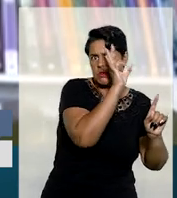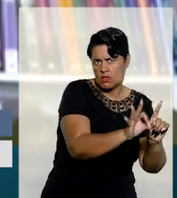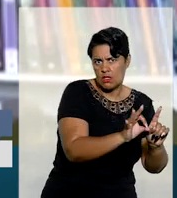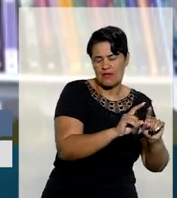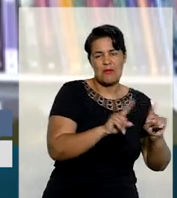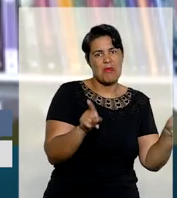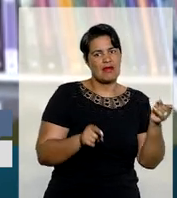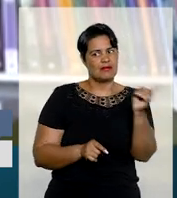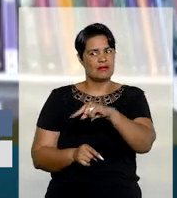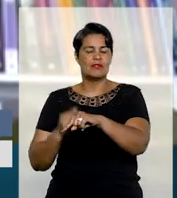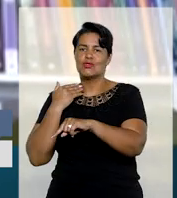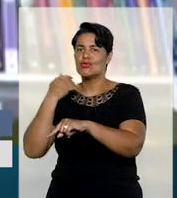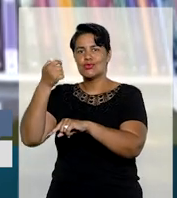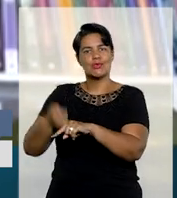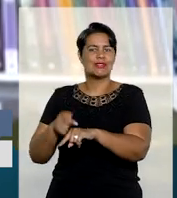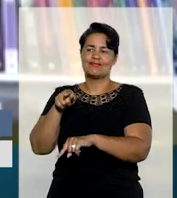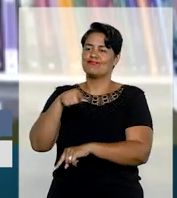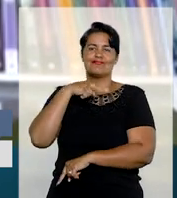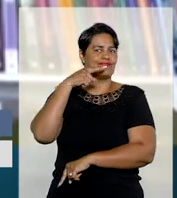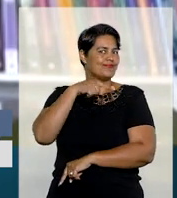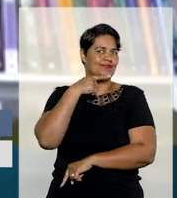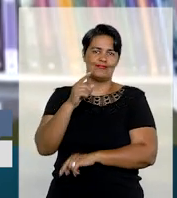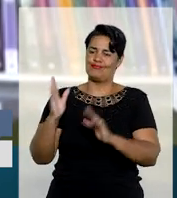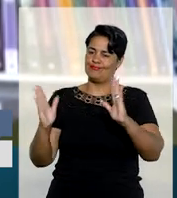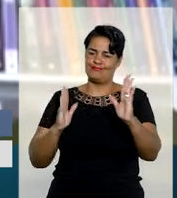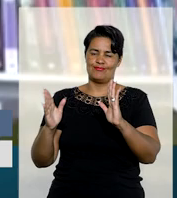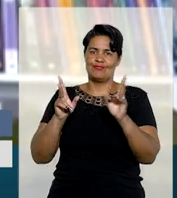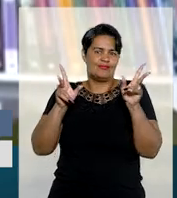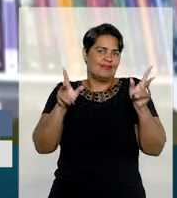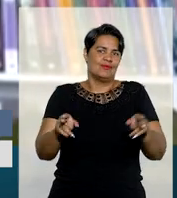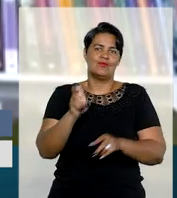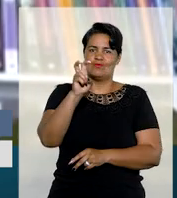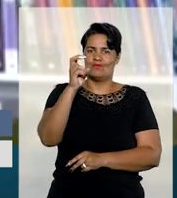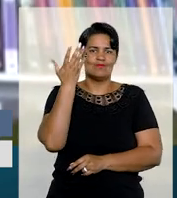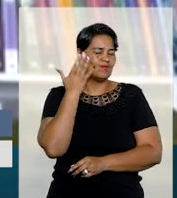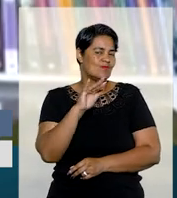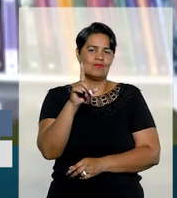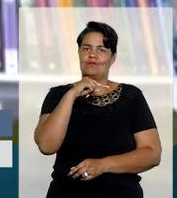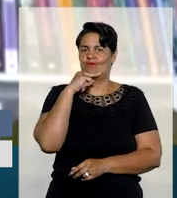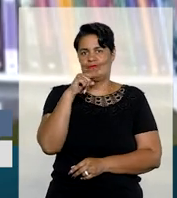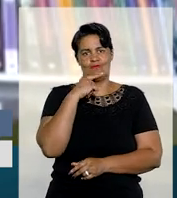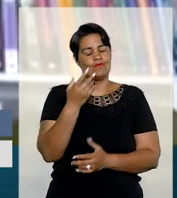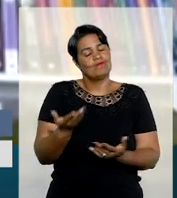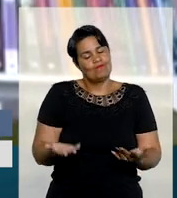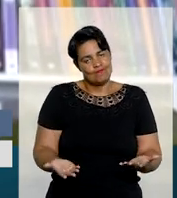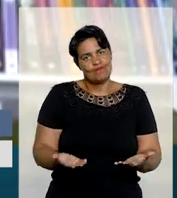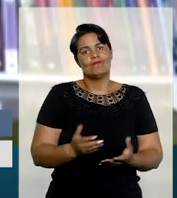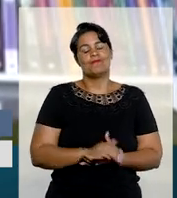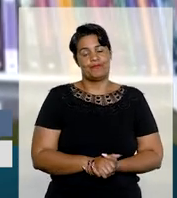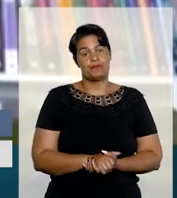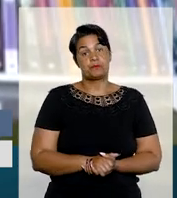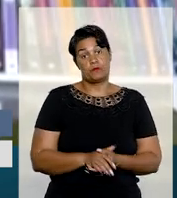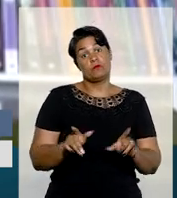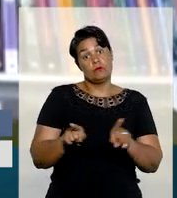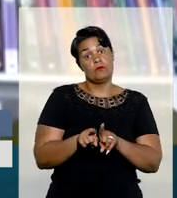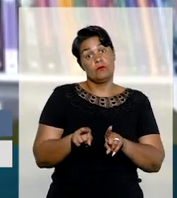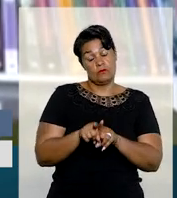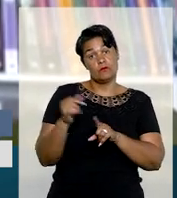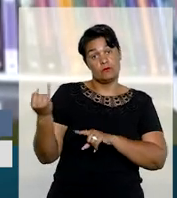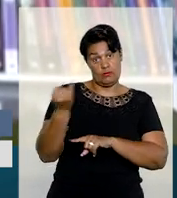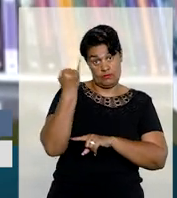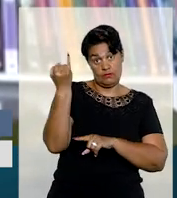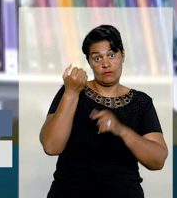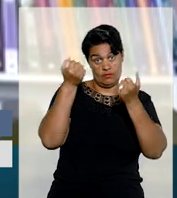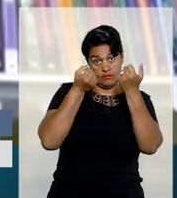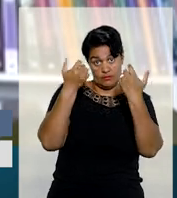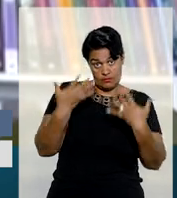prazo próprio, um prazo peremptório. Então, até existe essa previsão, mas nem sempre esse prazo acaba sendo seguido nos casos